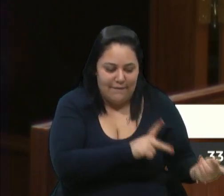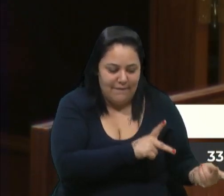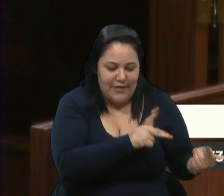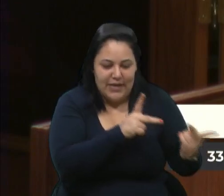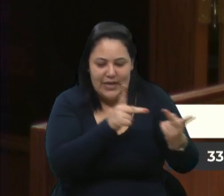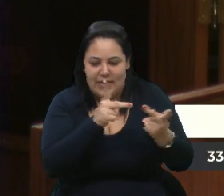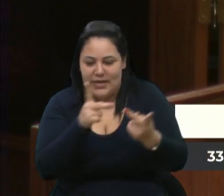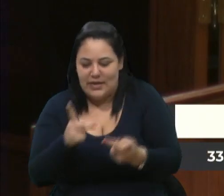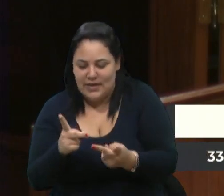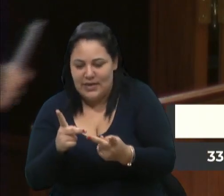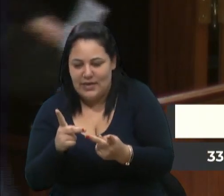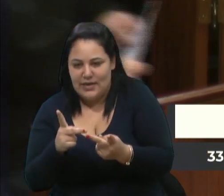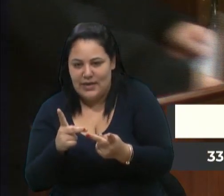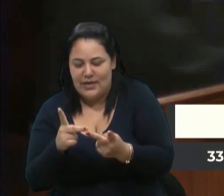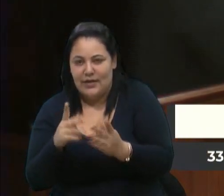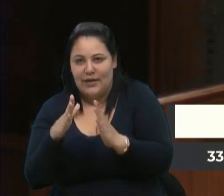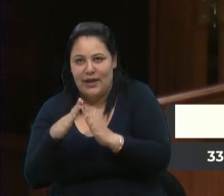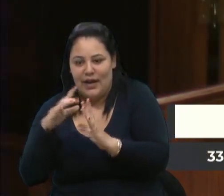frente do Carmo,